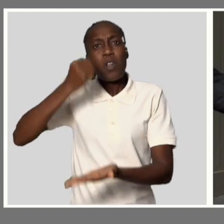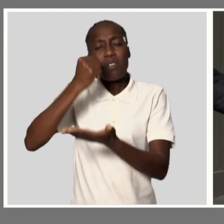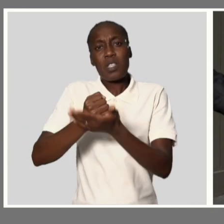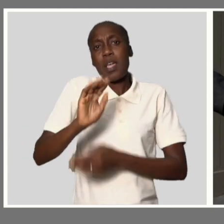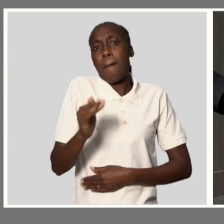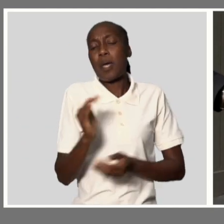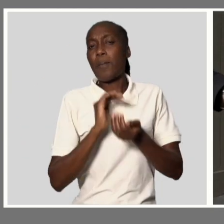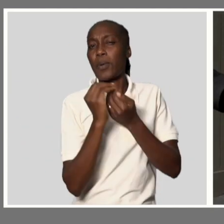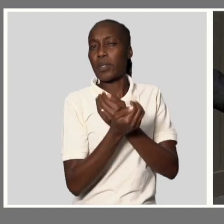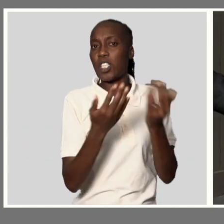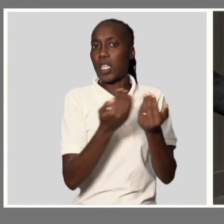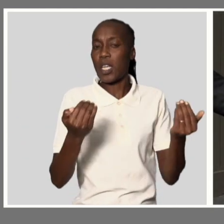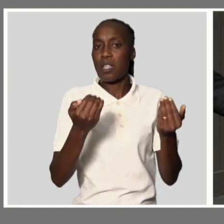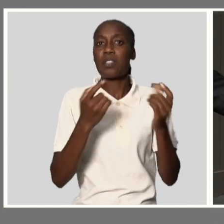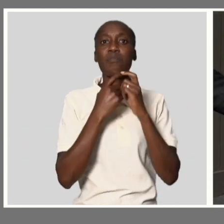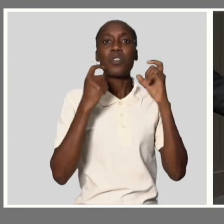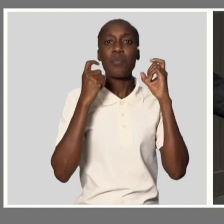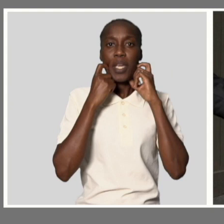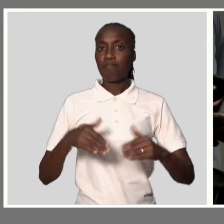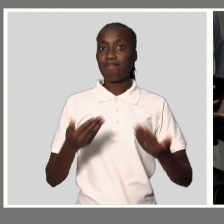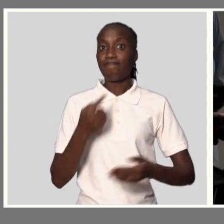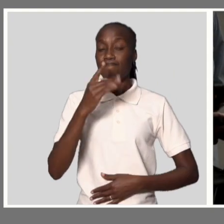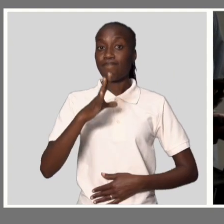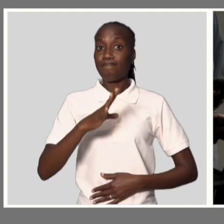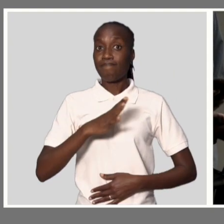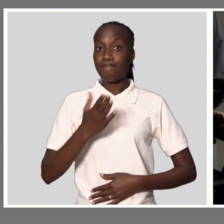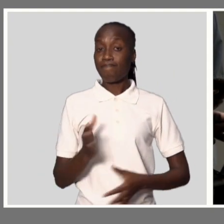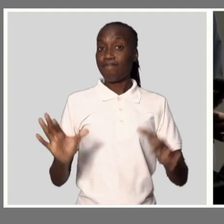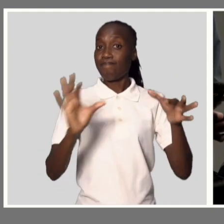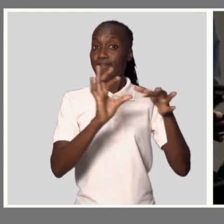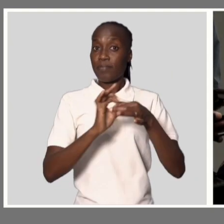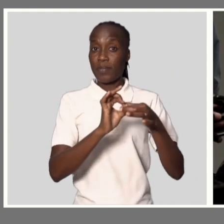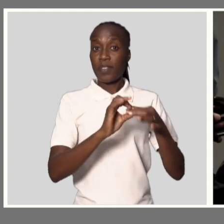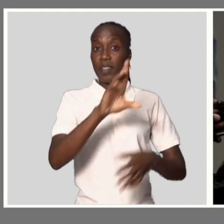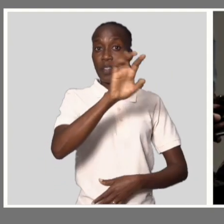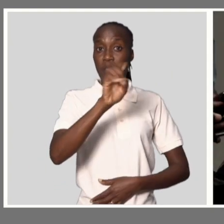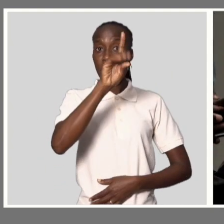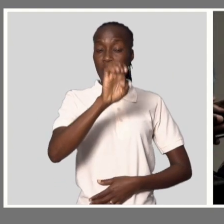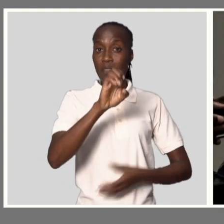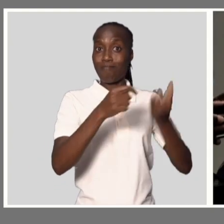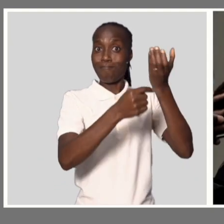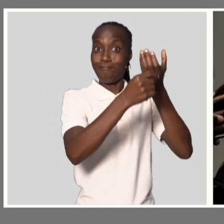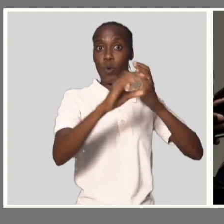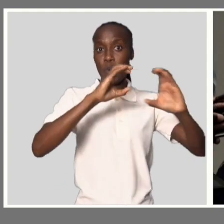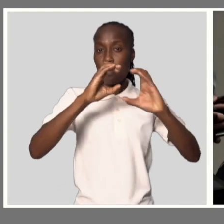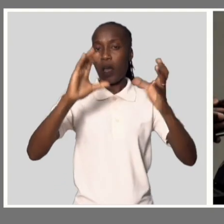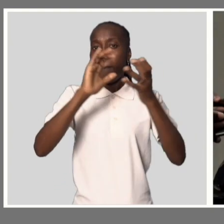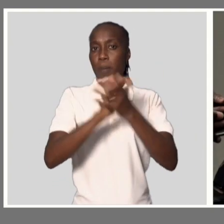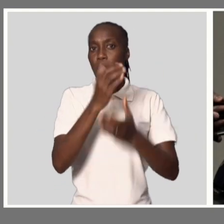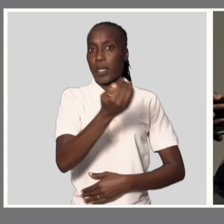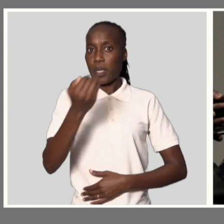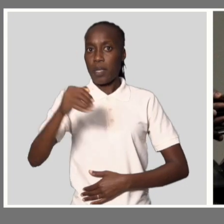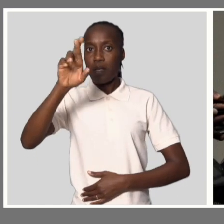decisões para proteger a criança moçambicana. Ao associar-se com a rede de comunicadores amigos da criança,